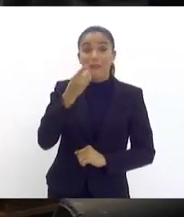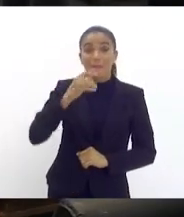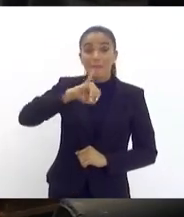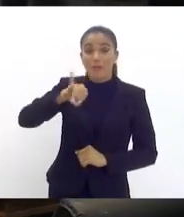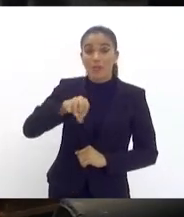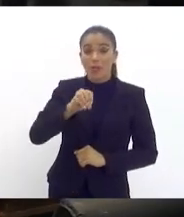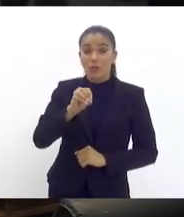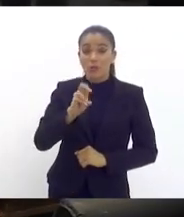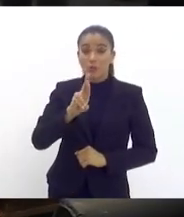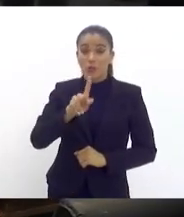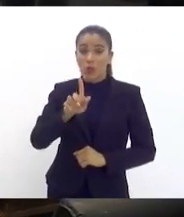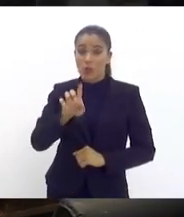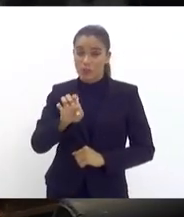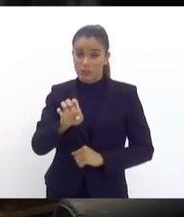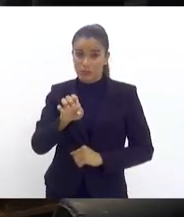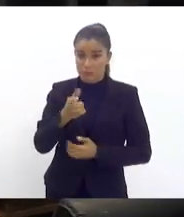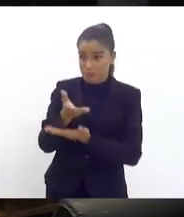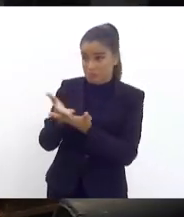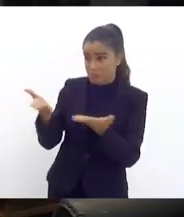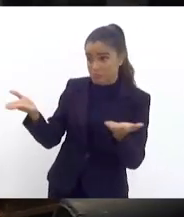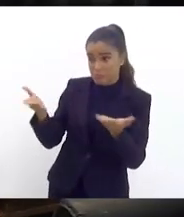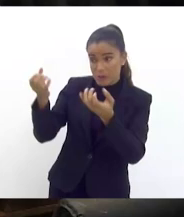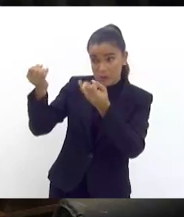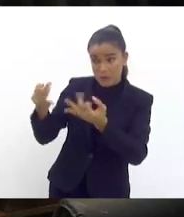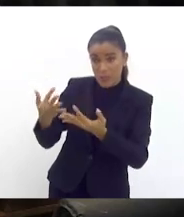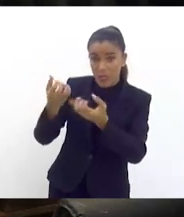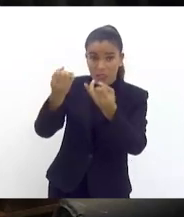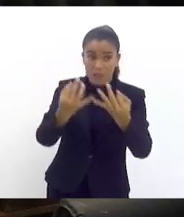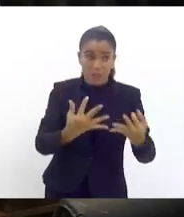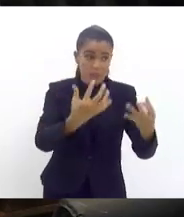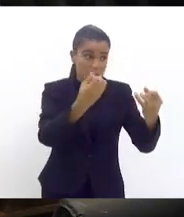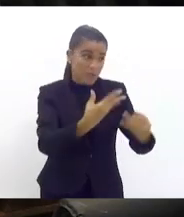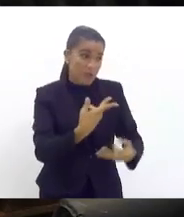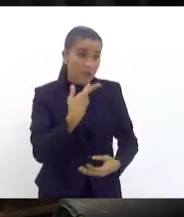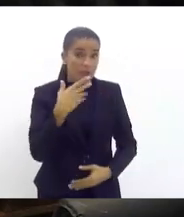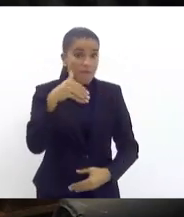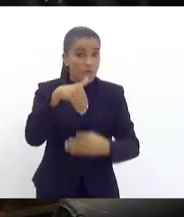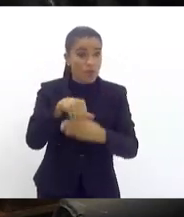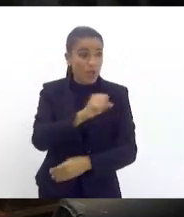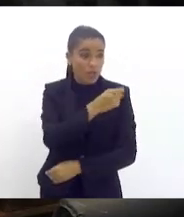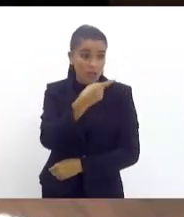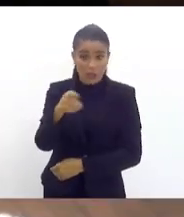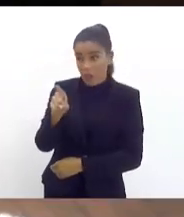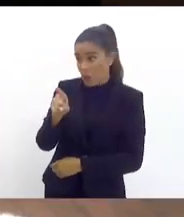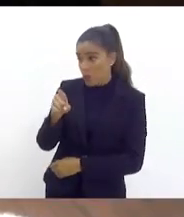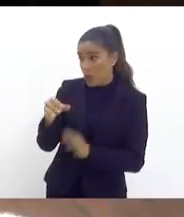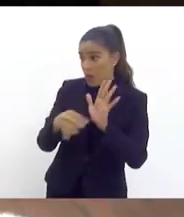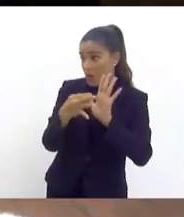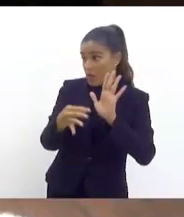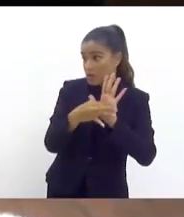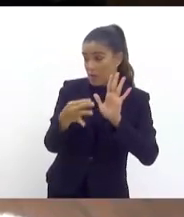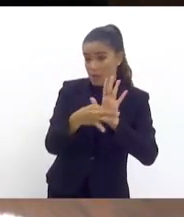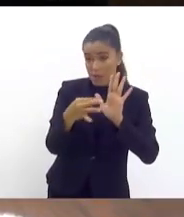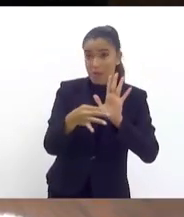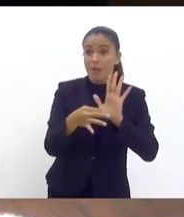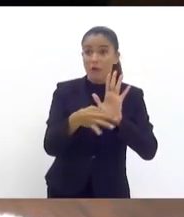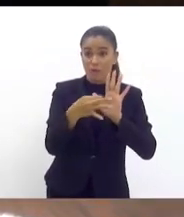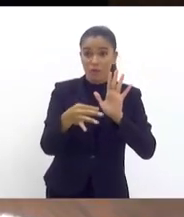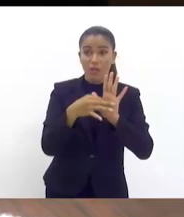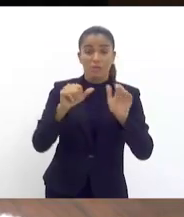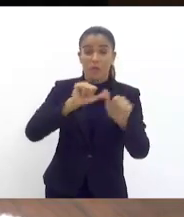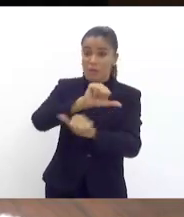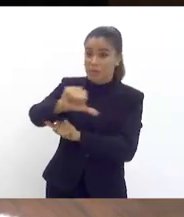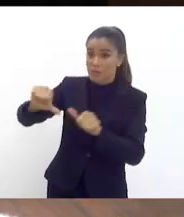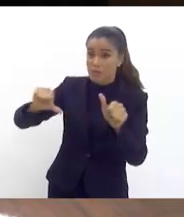para esclarecer aos demais colegas, quem votar não ao parecer está votando pela